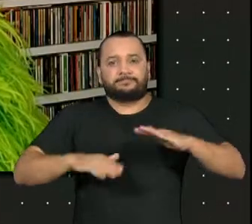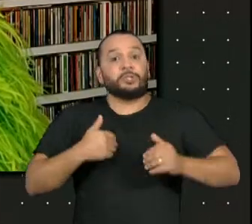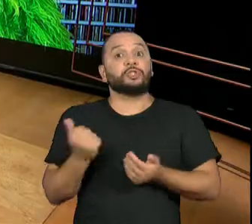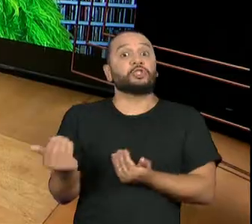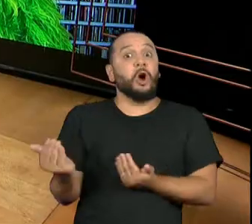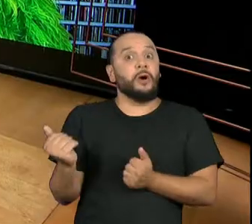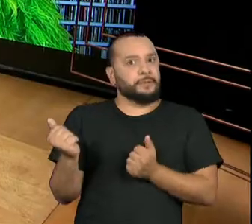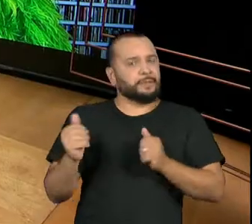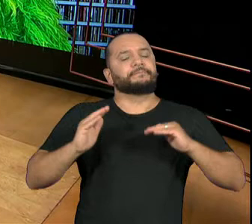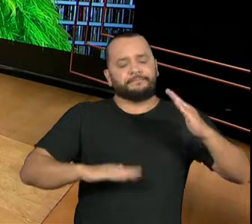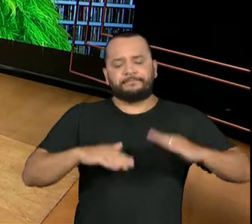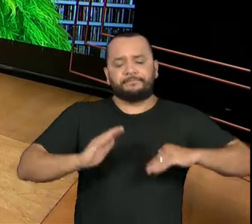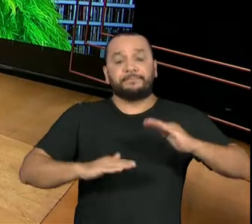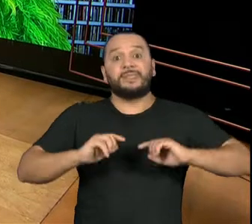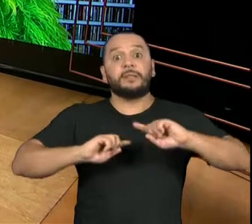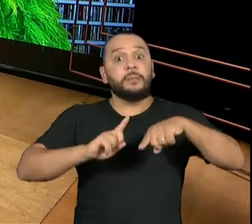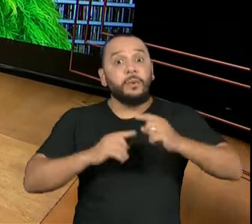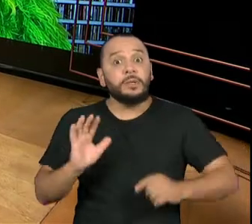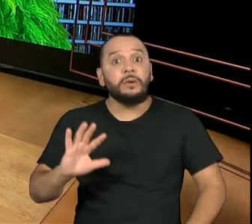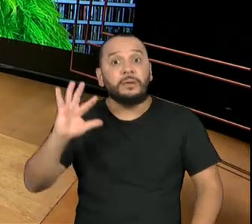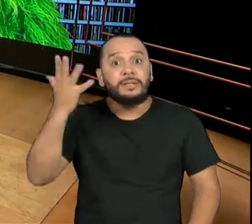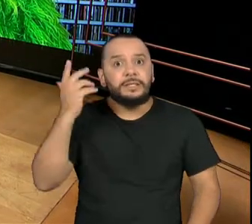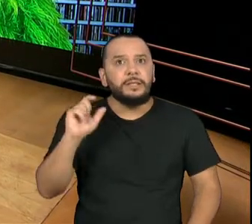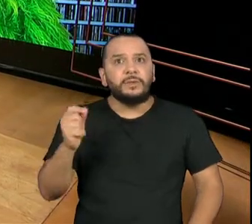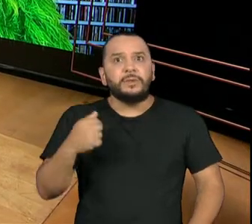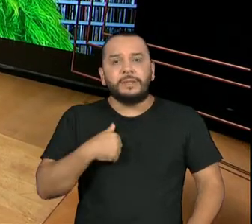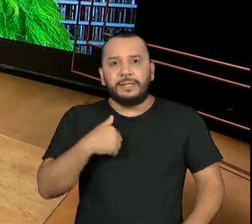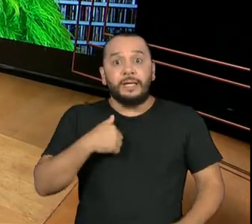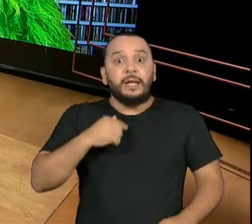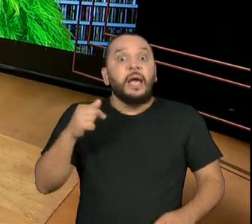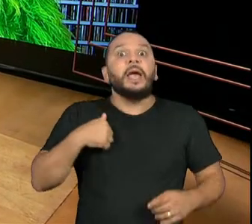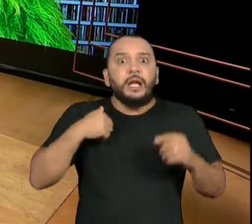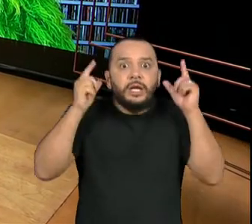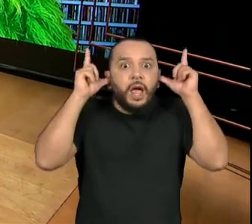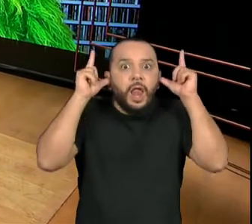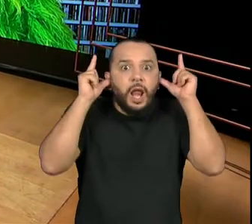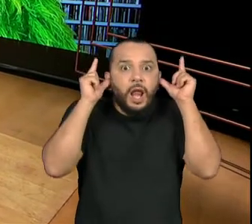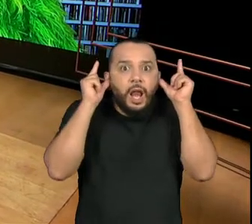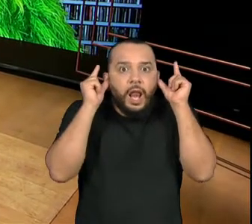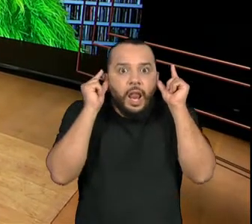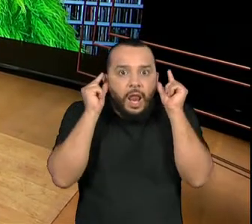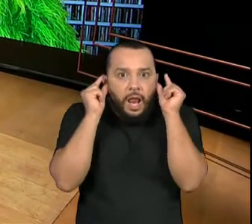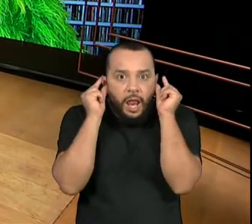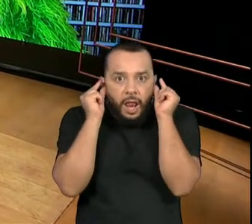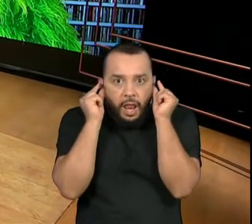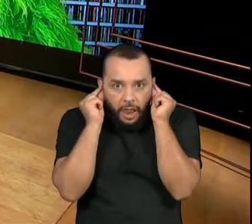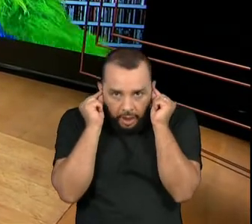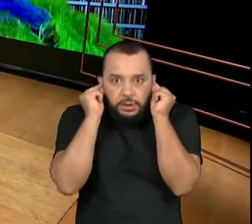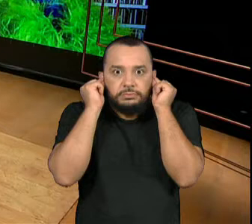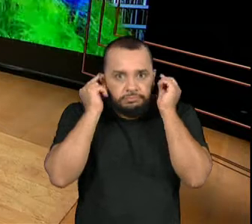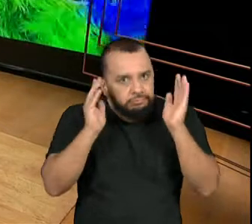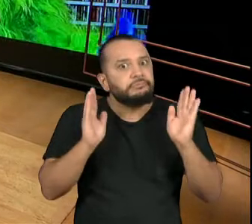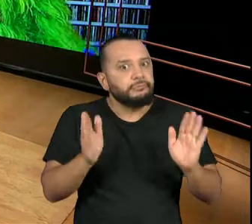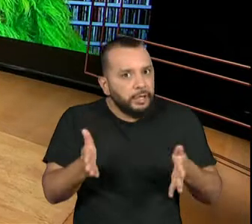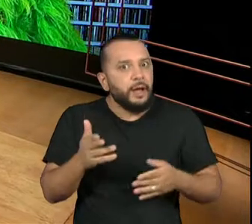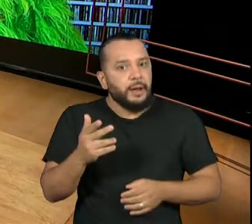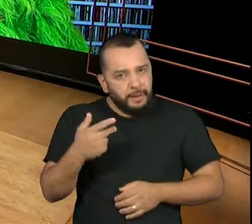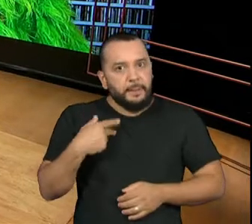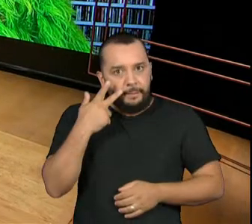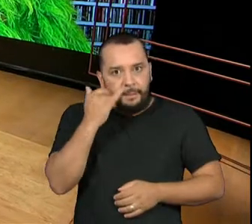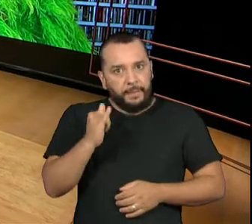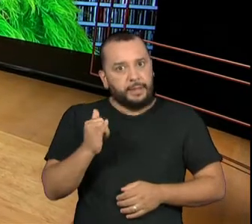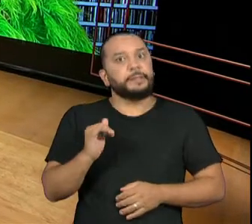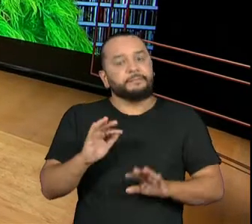ele teve um problema de perder a audição, não é? Mas o amor pela música sempre